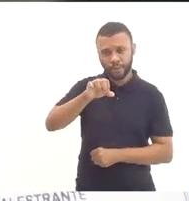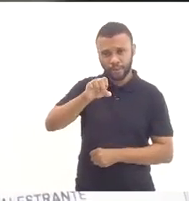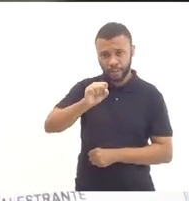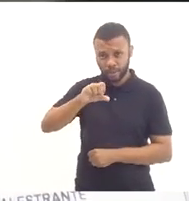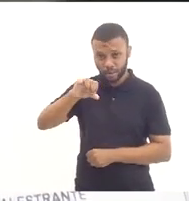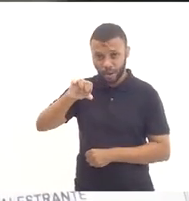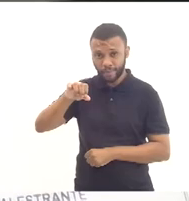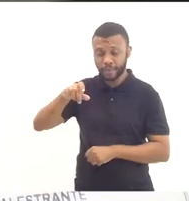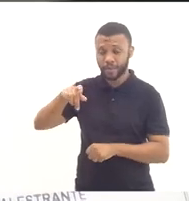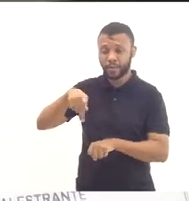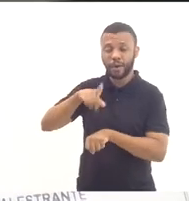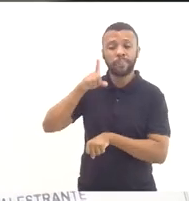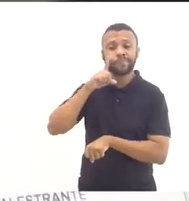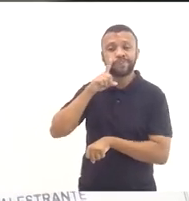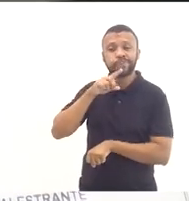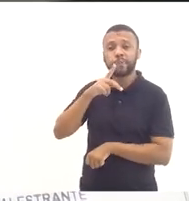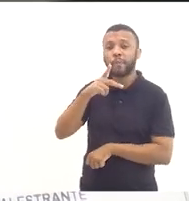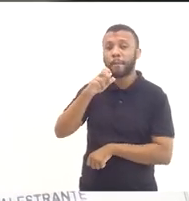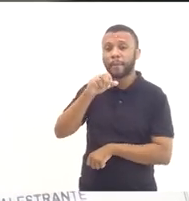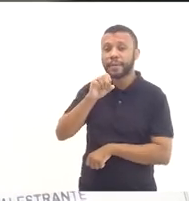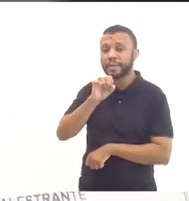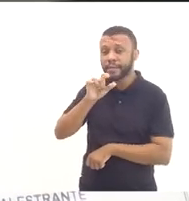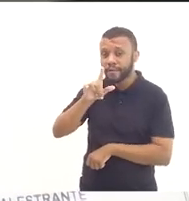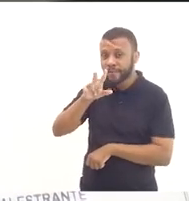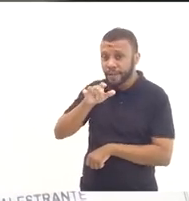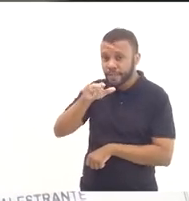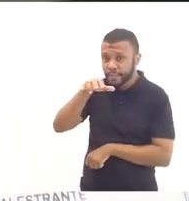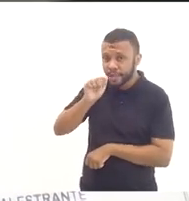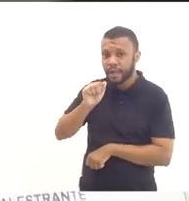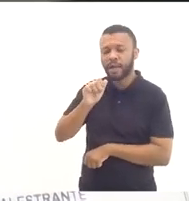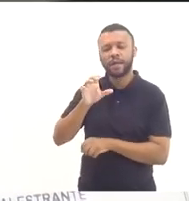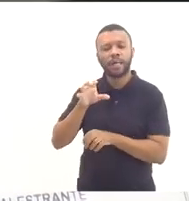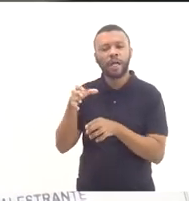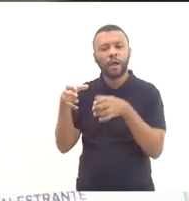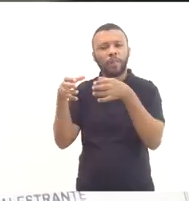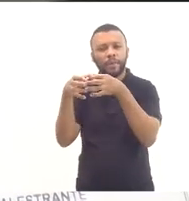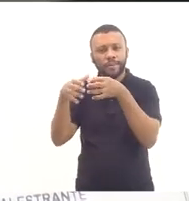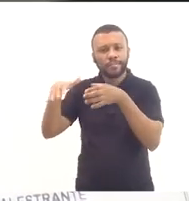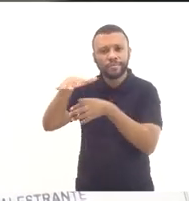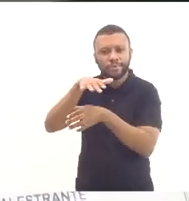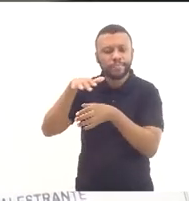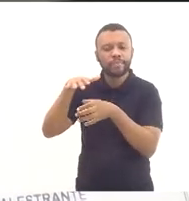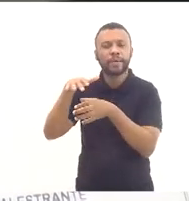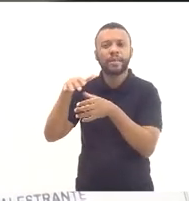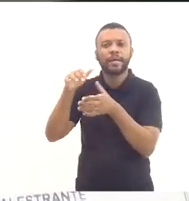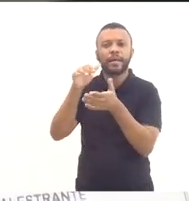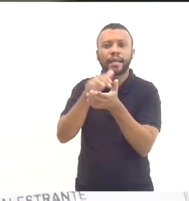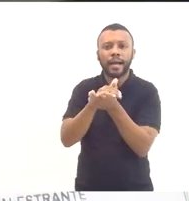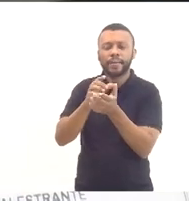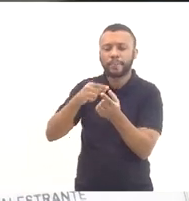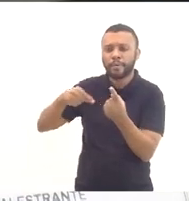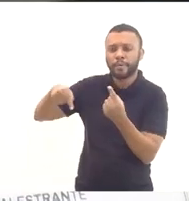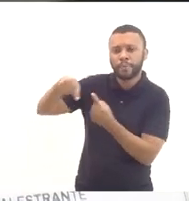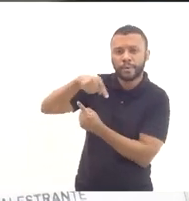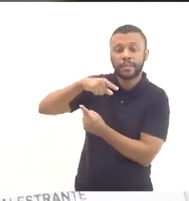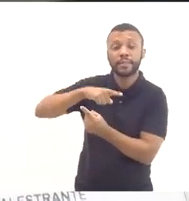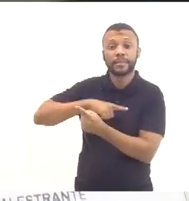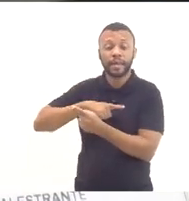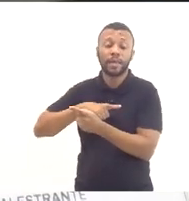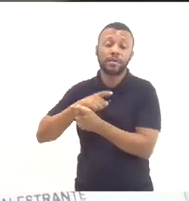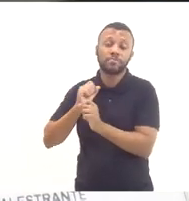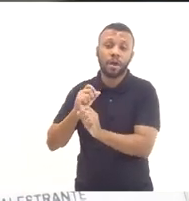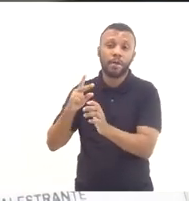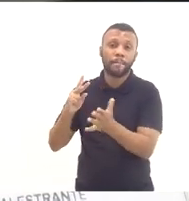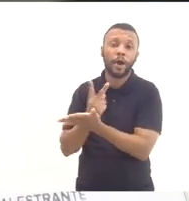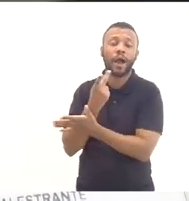Pensilvânia nos Estados Unidos existe uma comunidade chamada comunidade é Miche onde eles casam entre si então eles têm muita incidência de doença Rara e essa